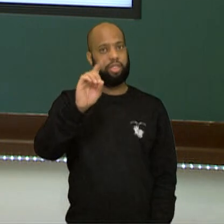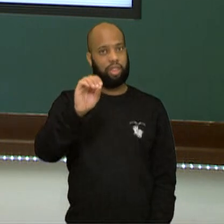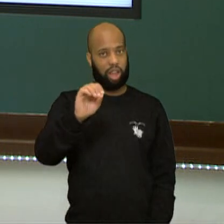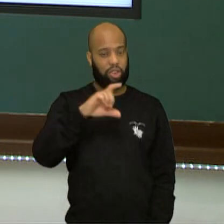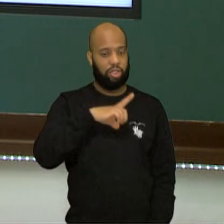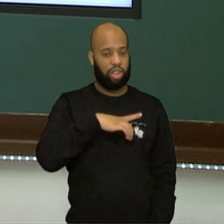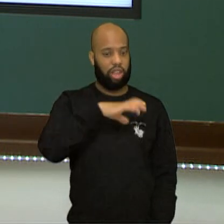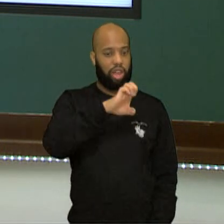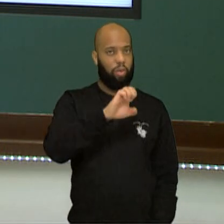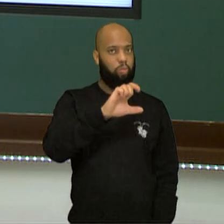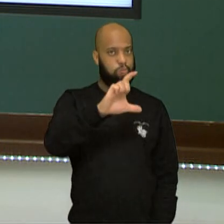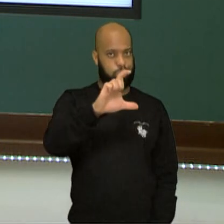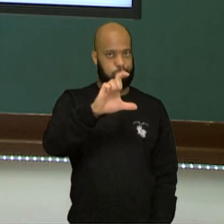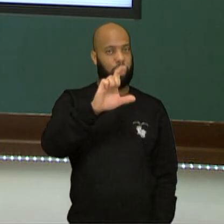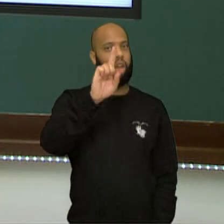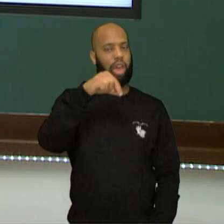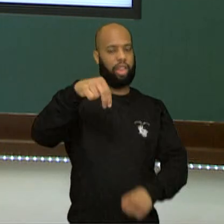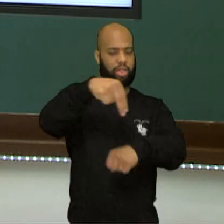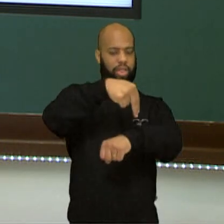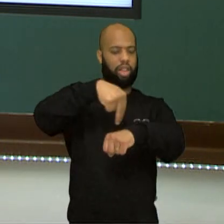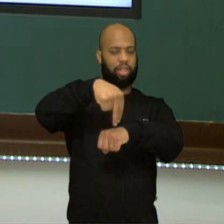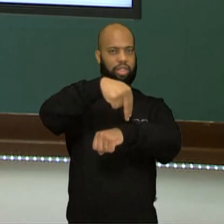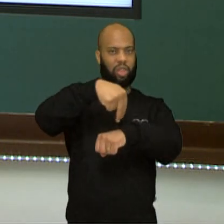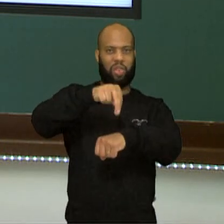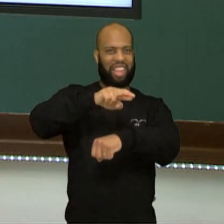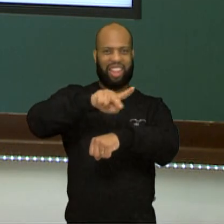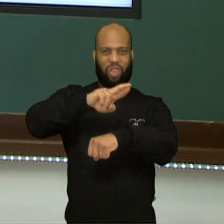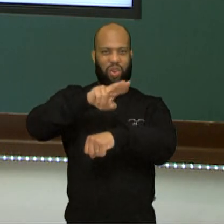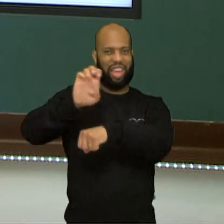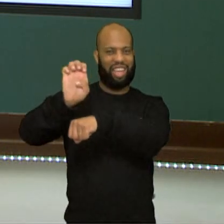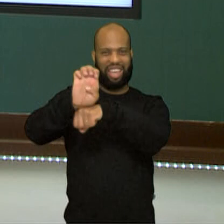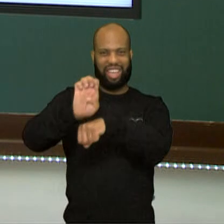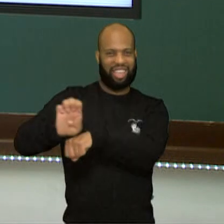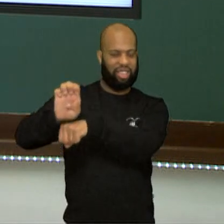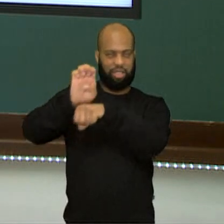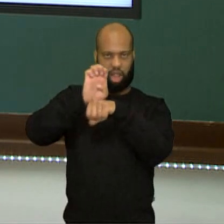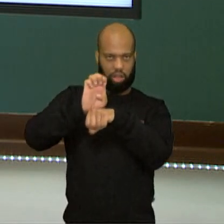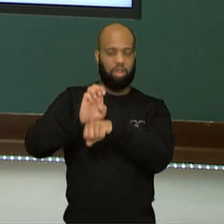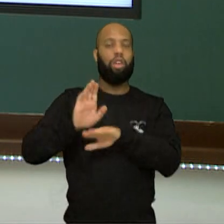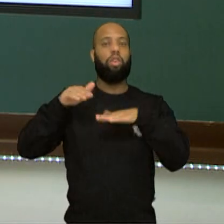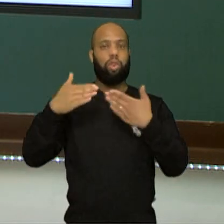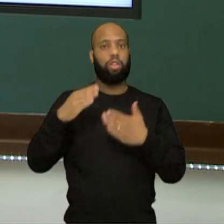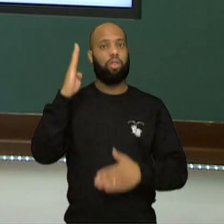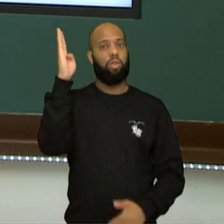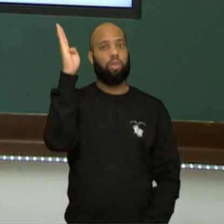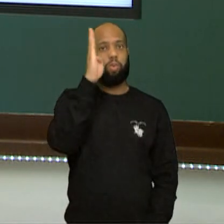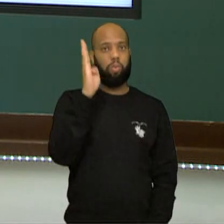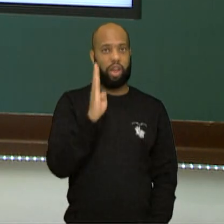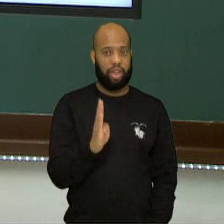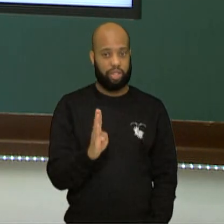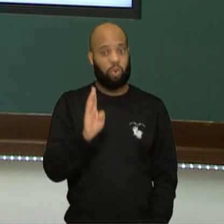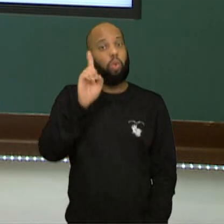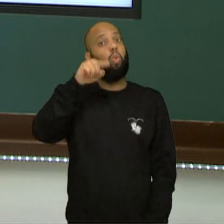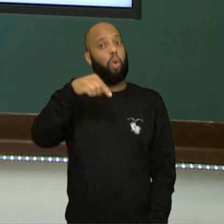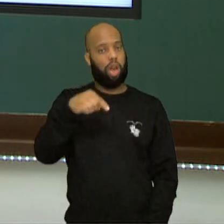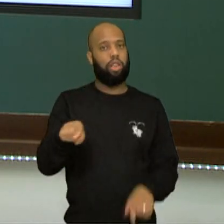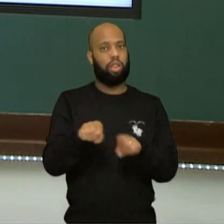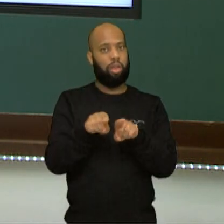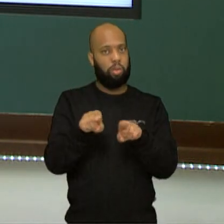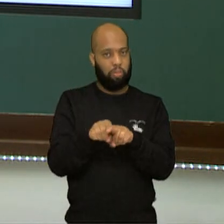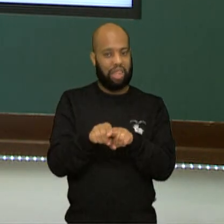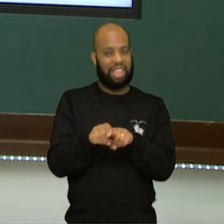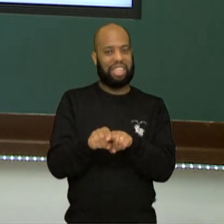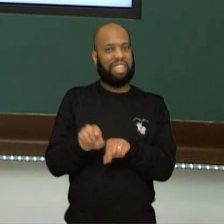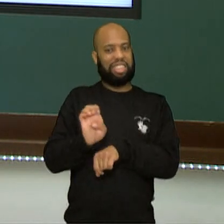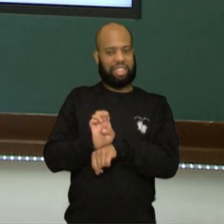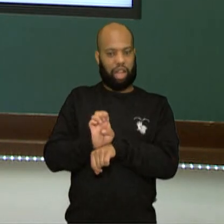um ente da nação. Então o Brasil é o Estado, belezinha?